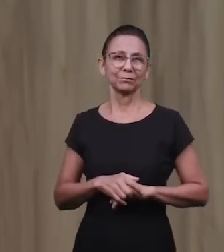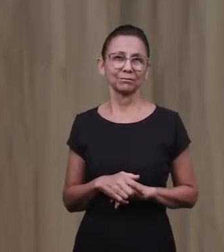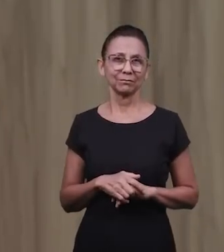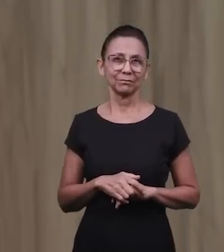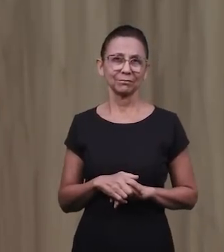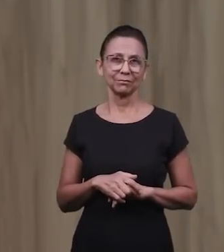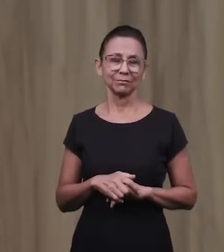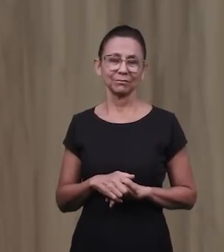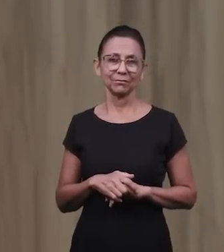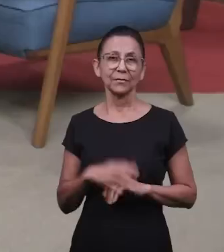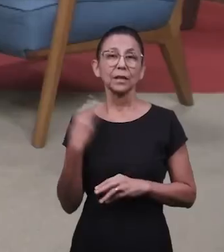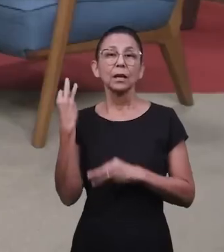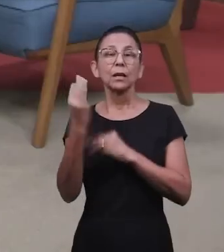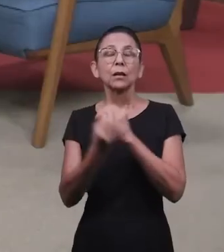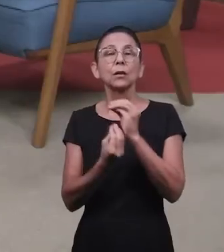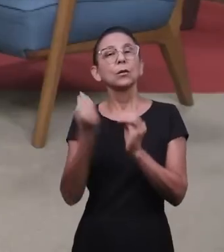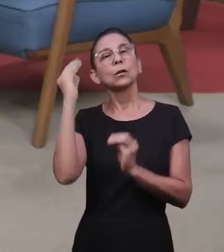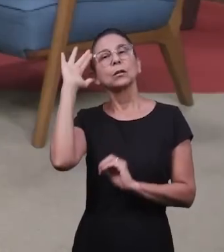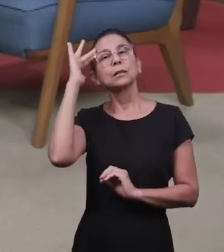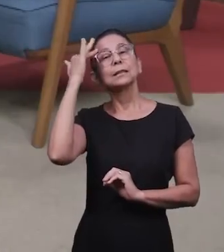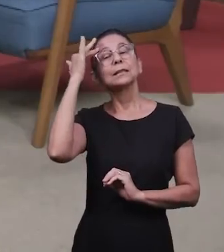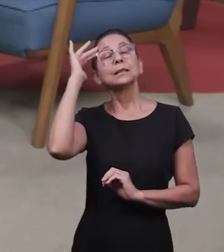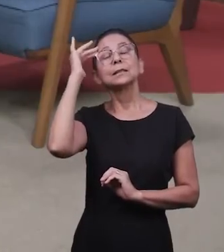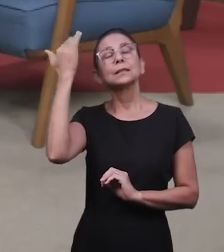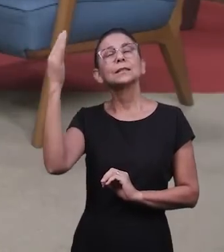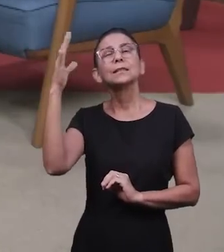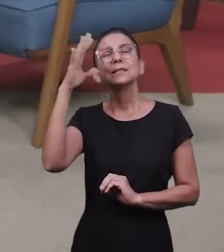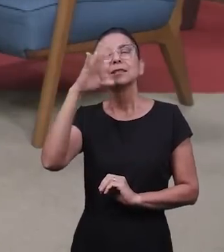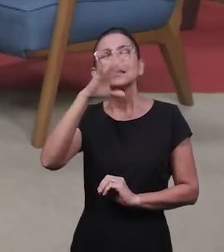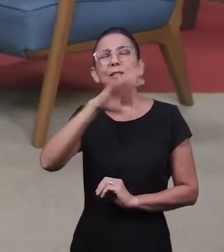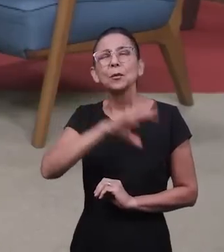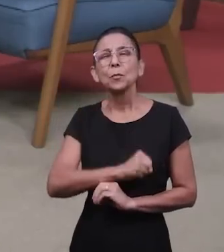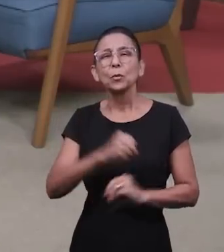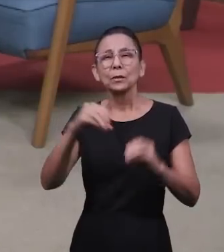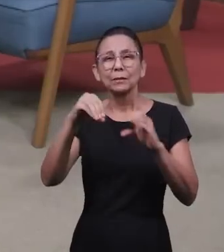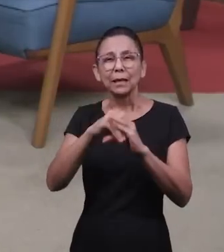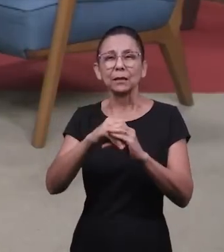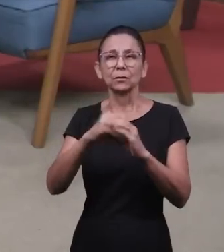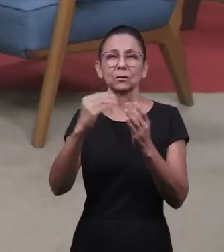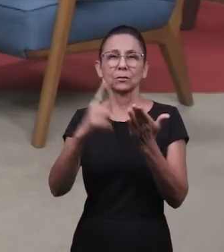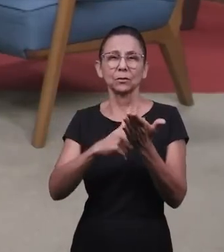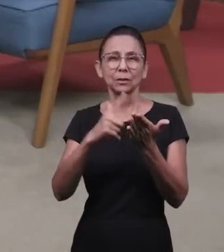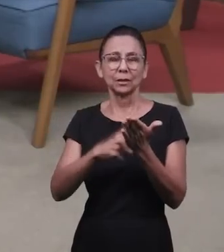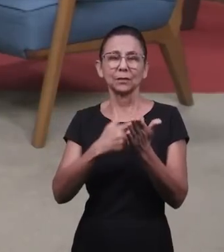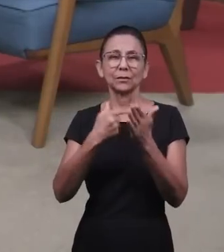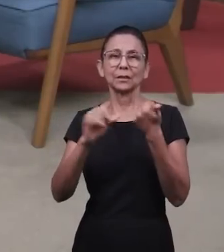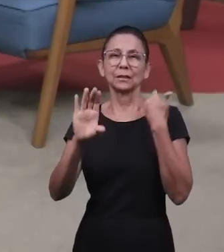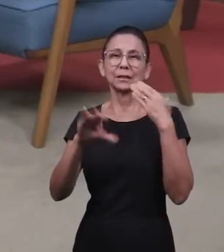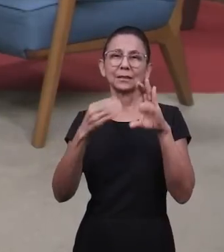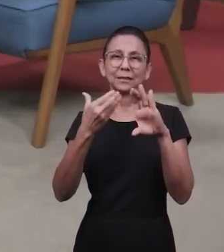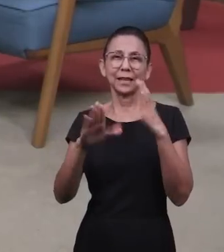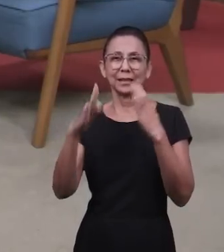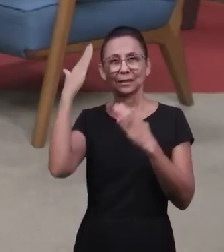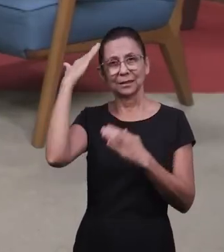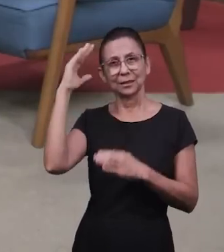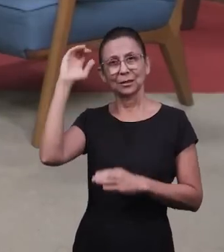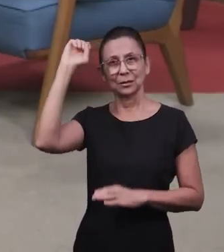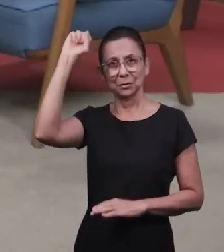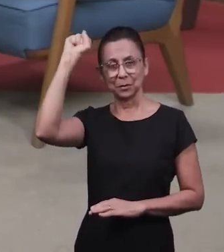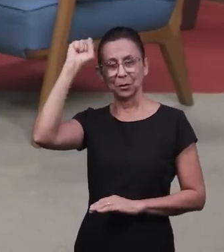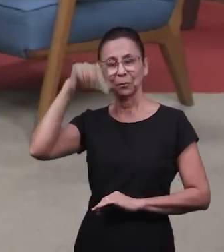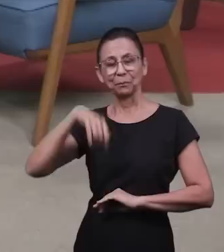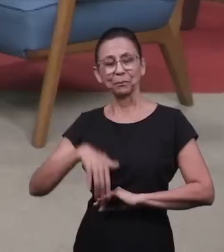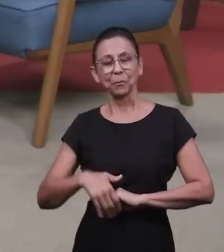maneira sintética, né? Como é que a gente pode entender esse grande amor revelado no livro de Cantares? Porque todo livro